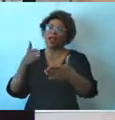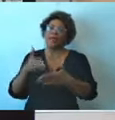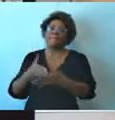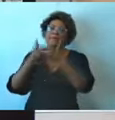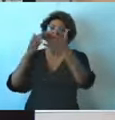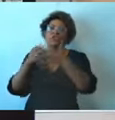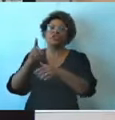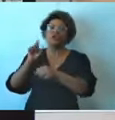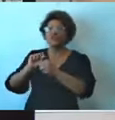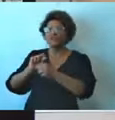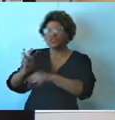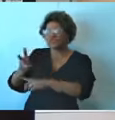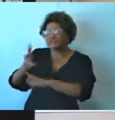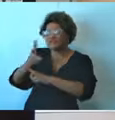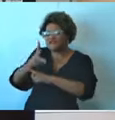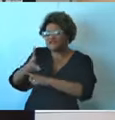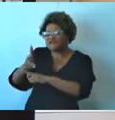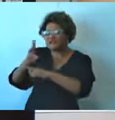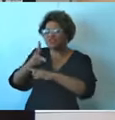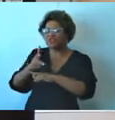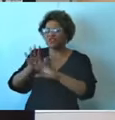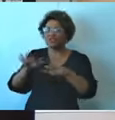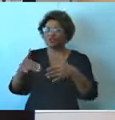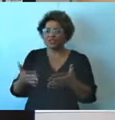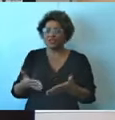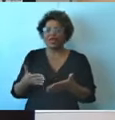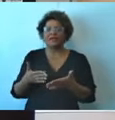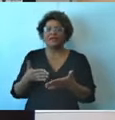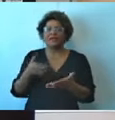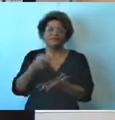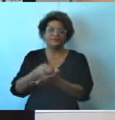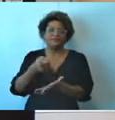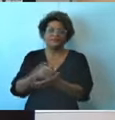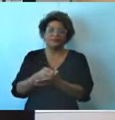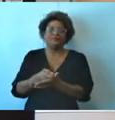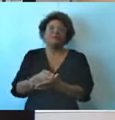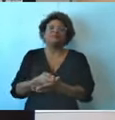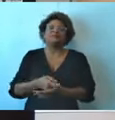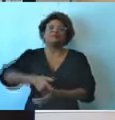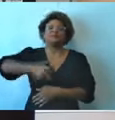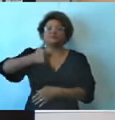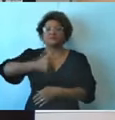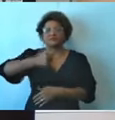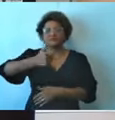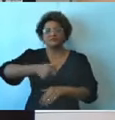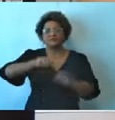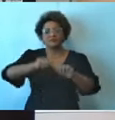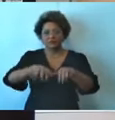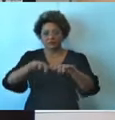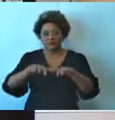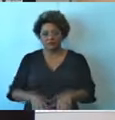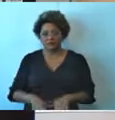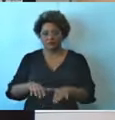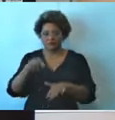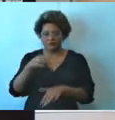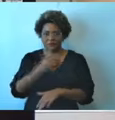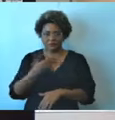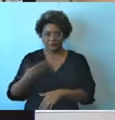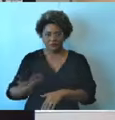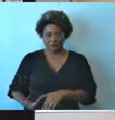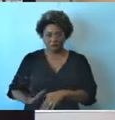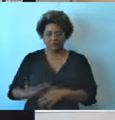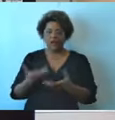hora e tudo, e aí foi quando a gente então convocou a primeira audiência pública. E na ocasião, nós convidamos